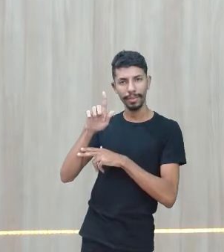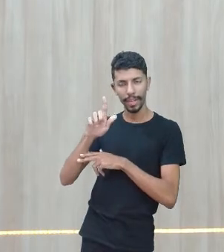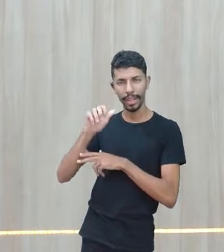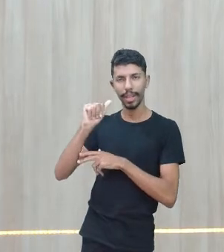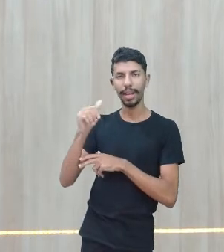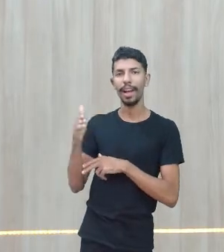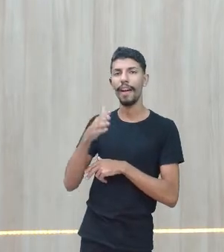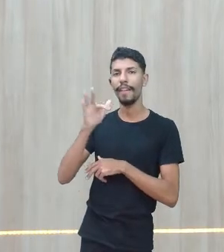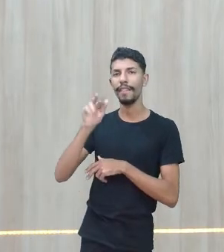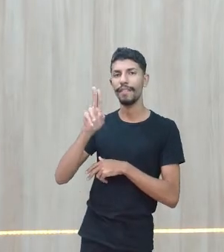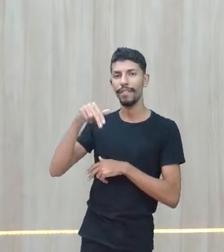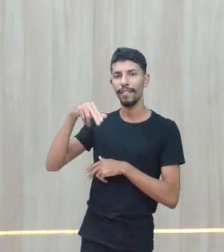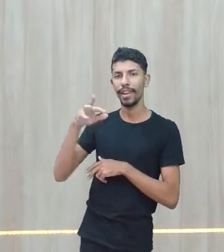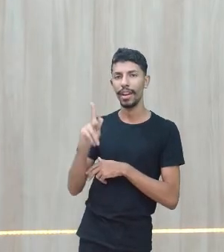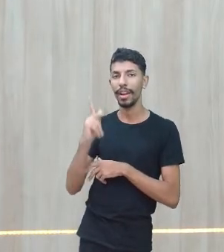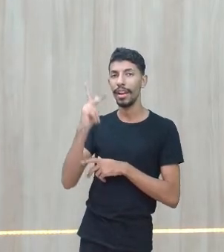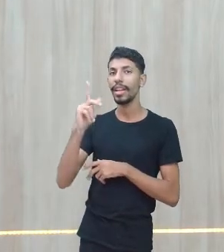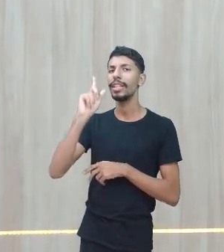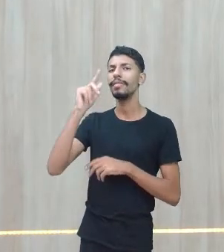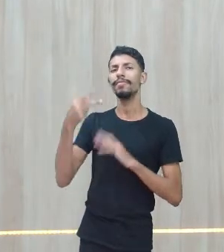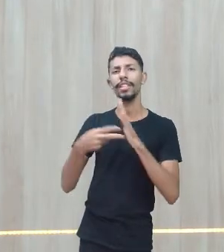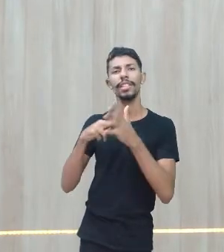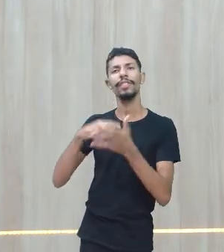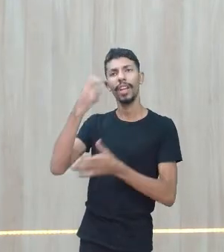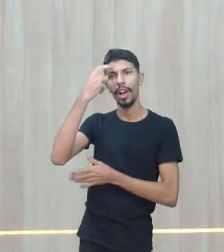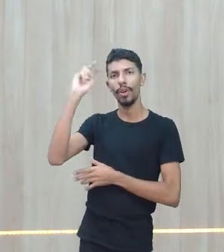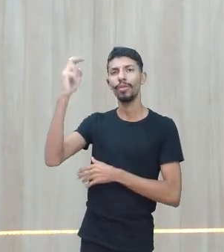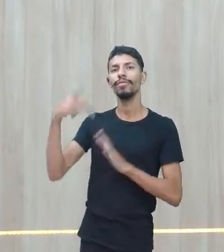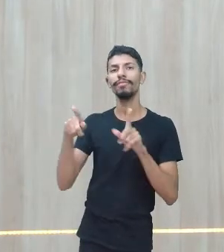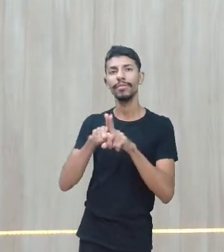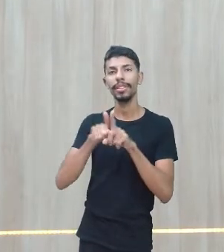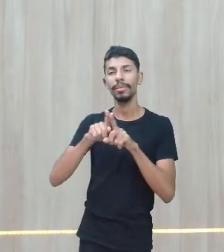é cultura. Inclusive, desde